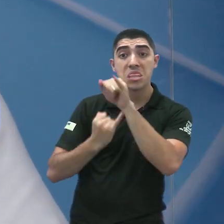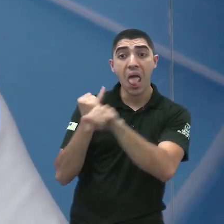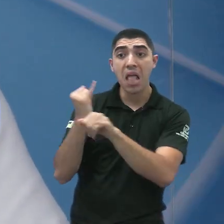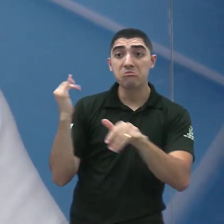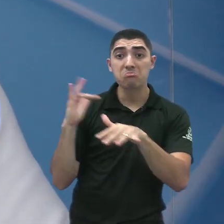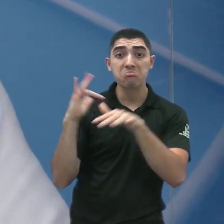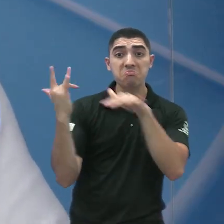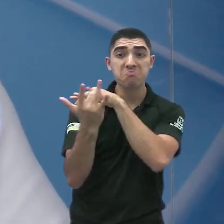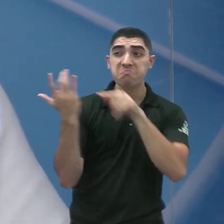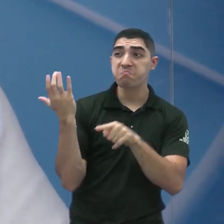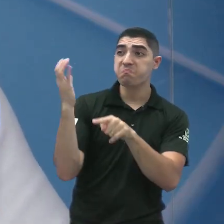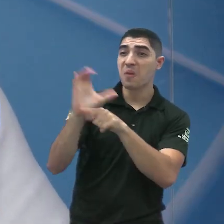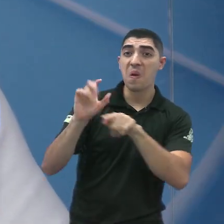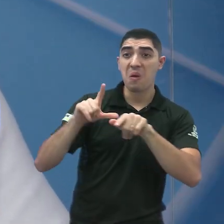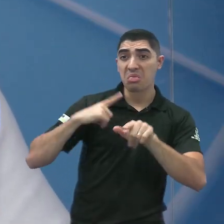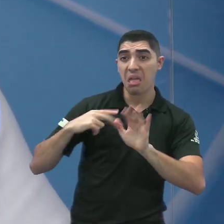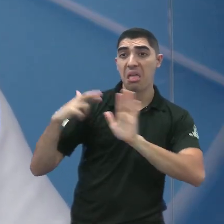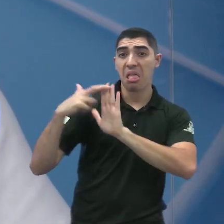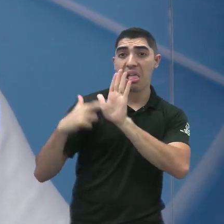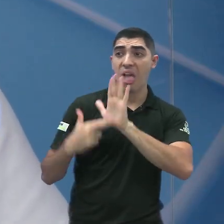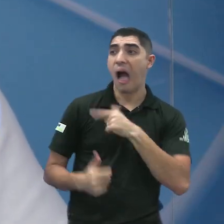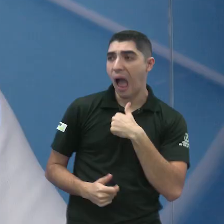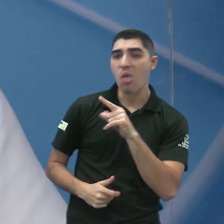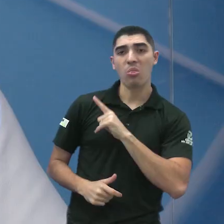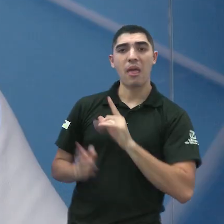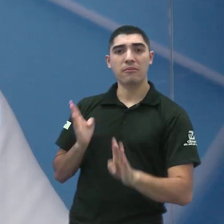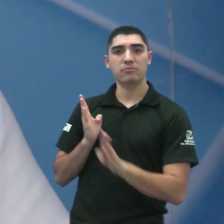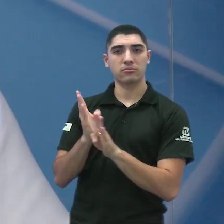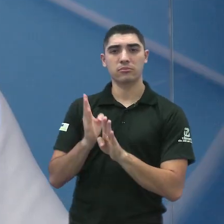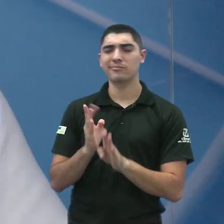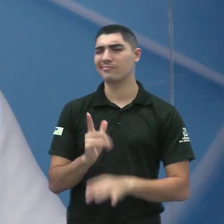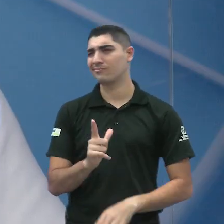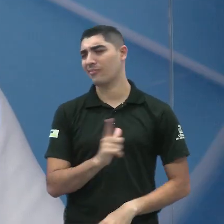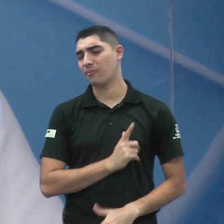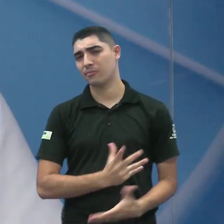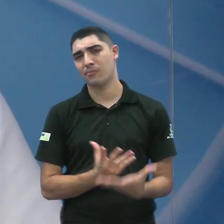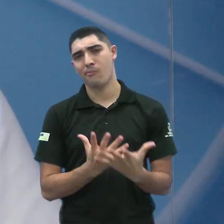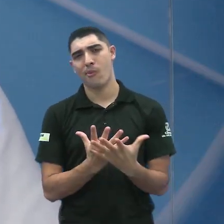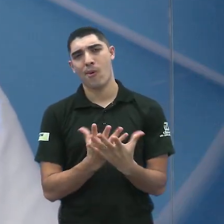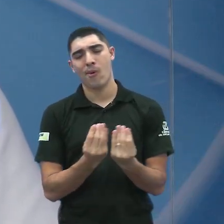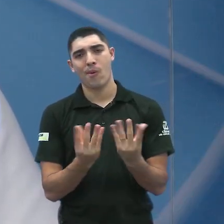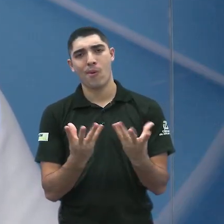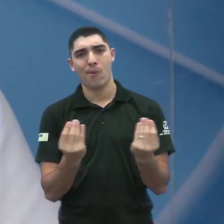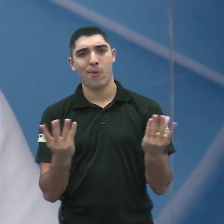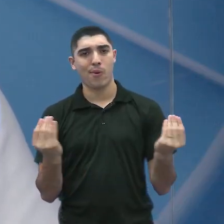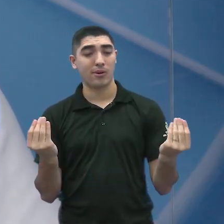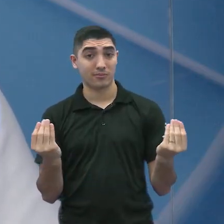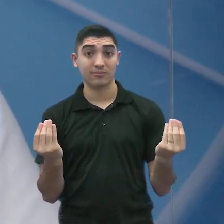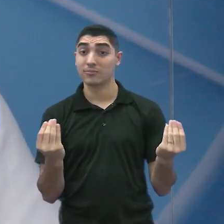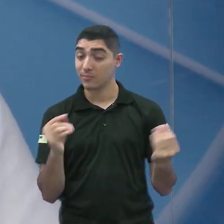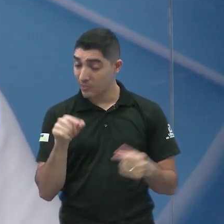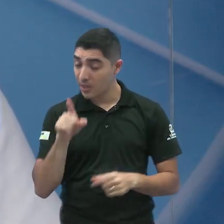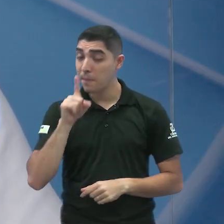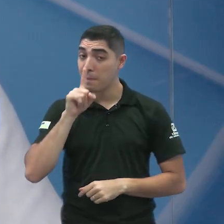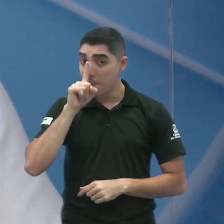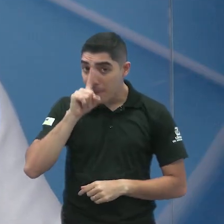os critérios e esse é o diagnóstico. Isso acontece muito. E é um perigo